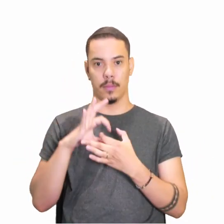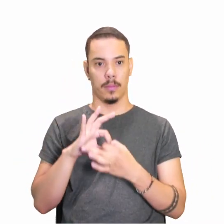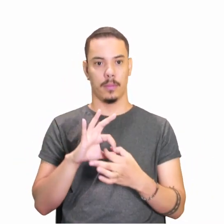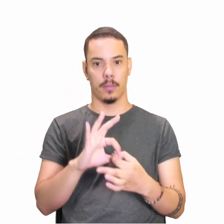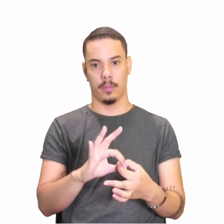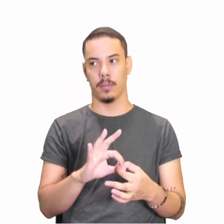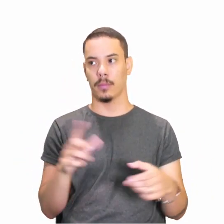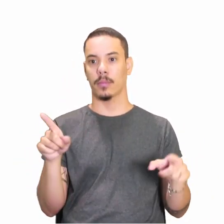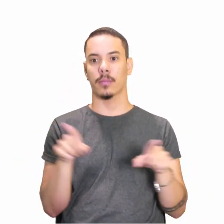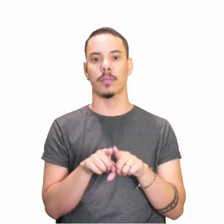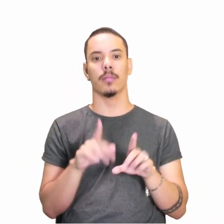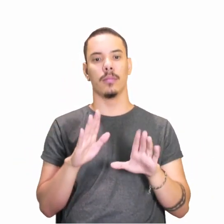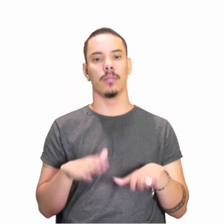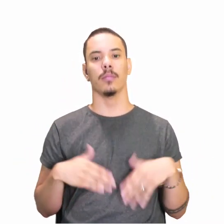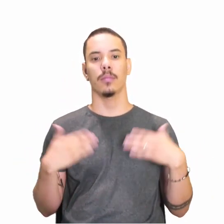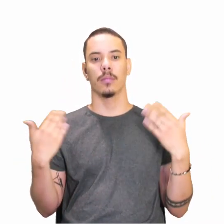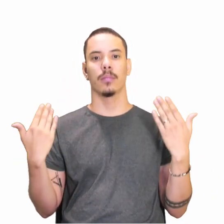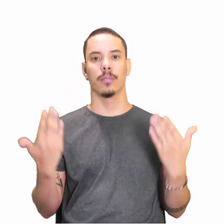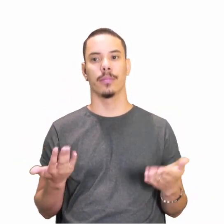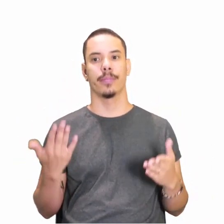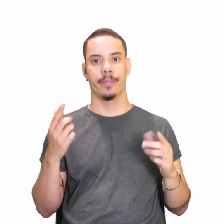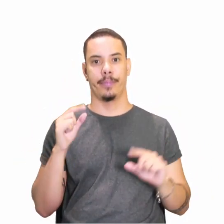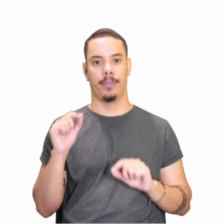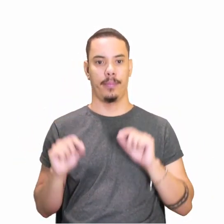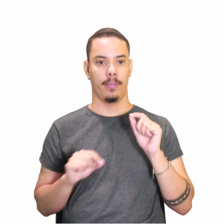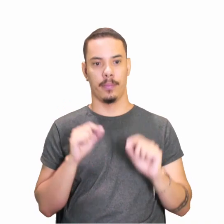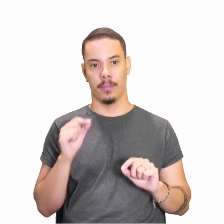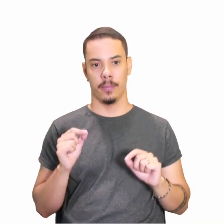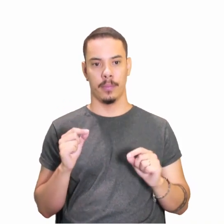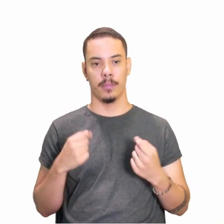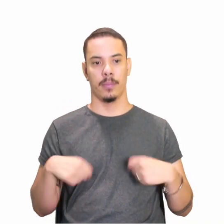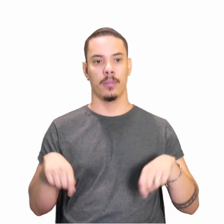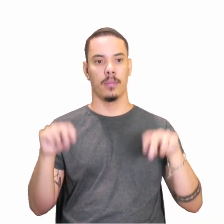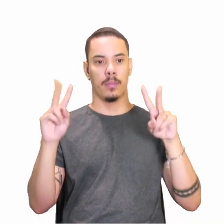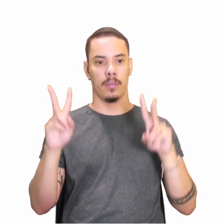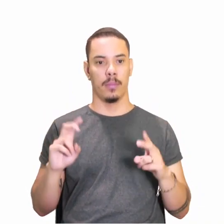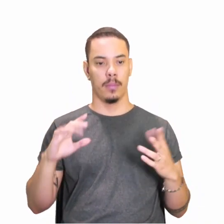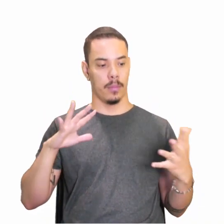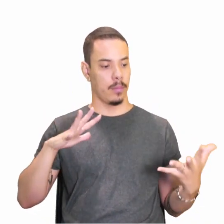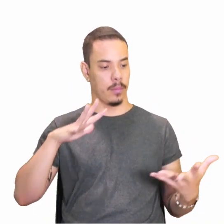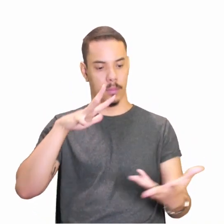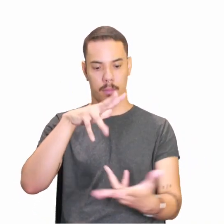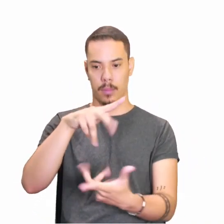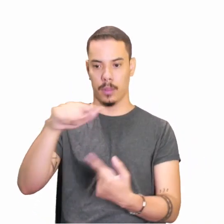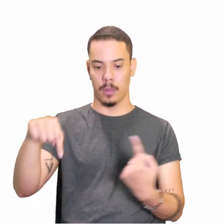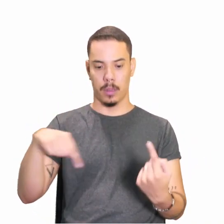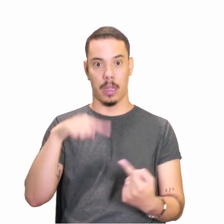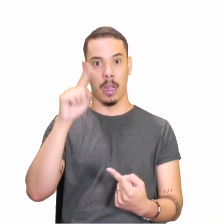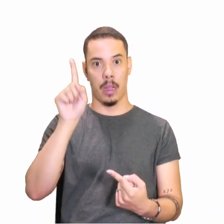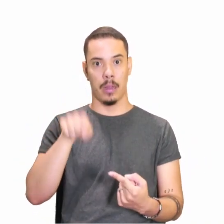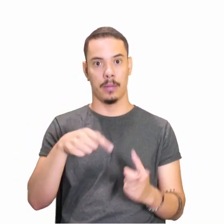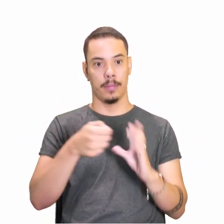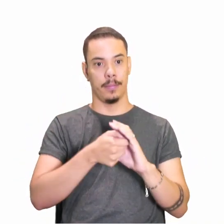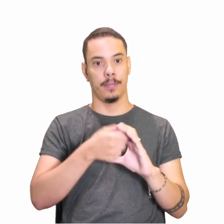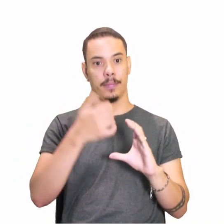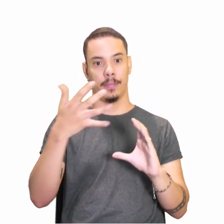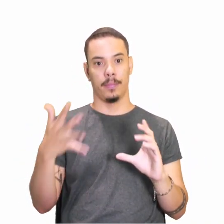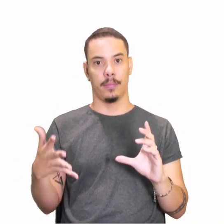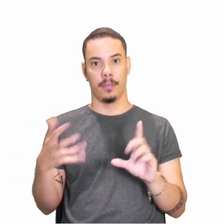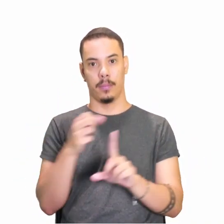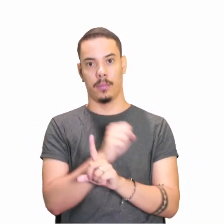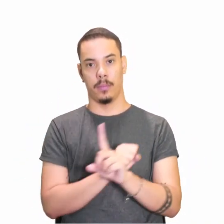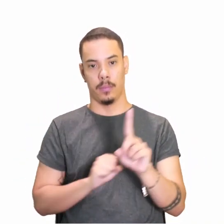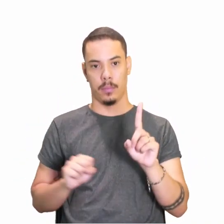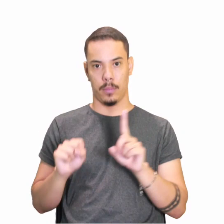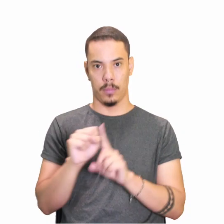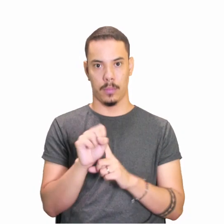E com o que ela tem que ter coerência? Com a questão do mundo, que é esse aspecto social que mostra